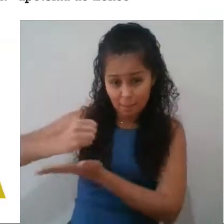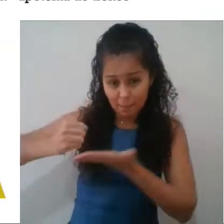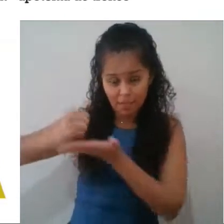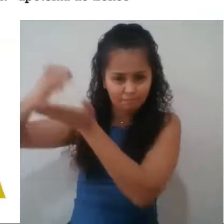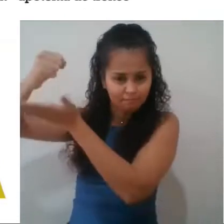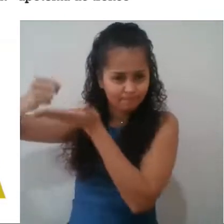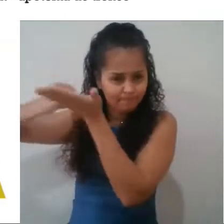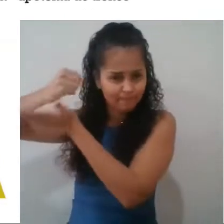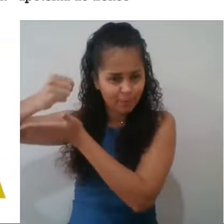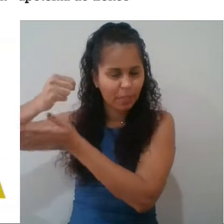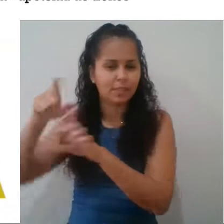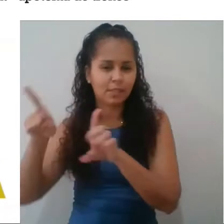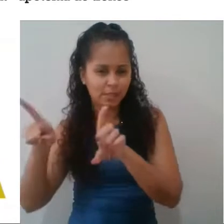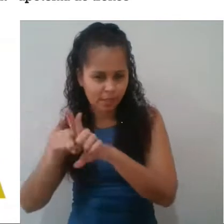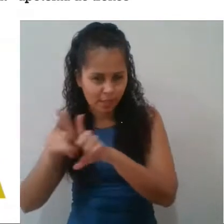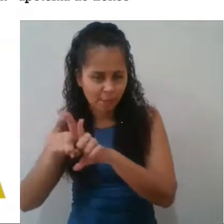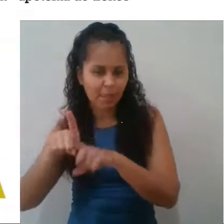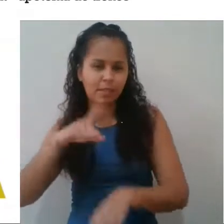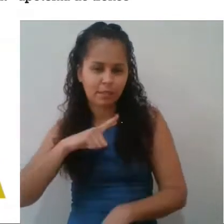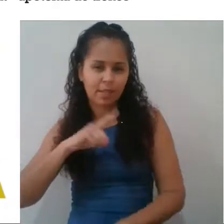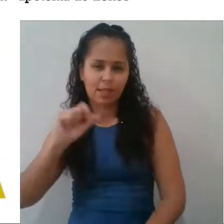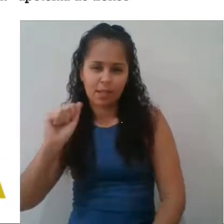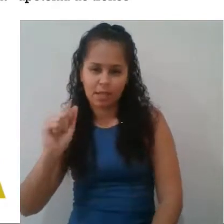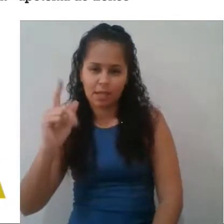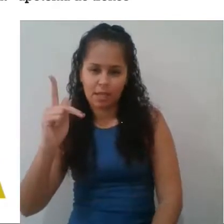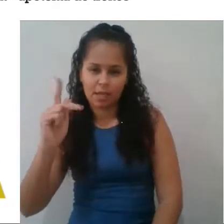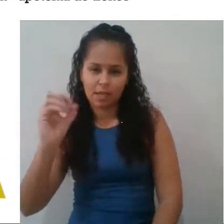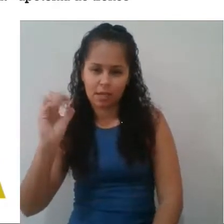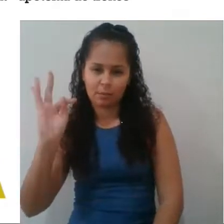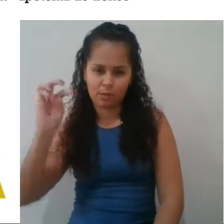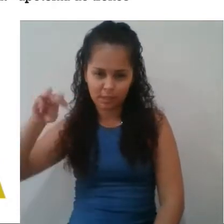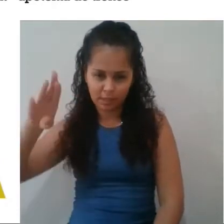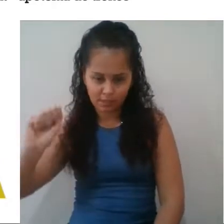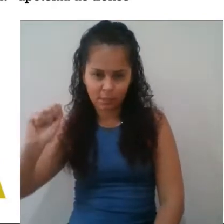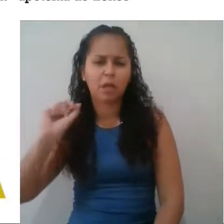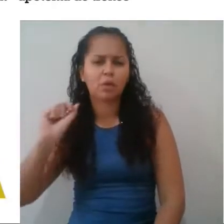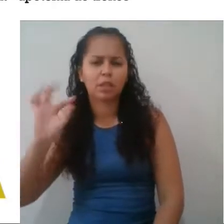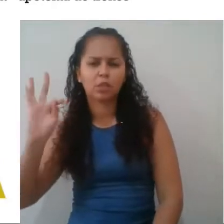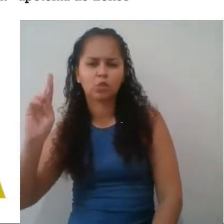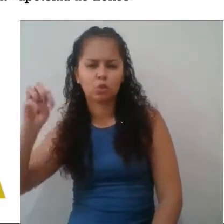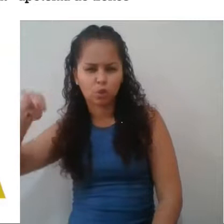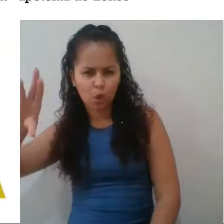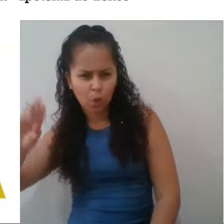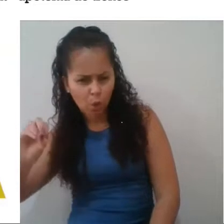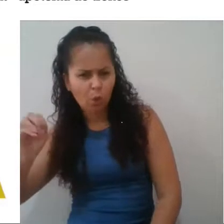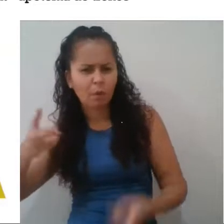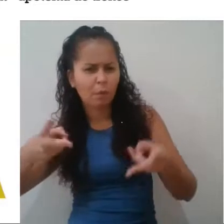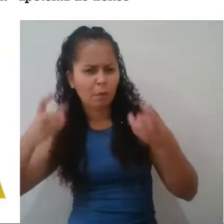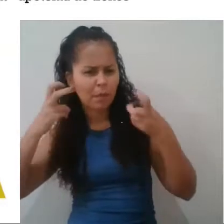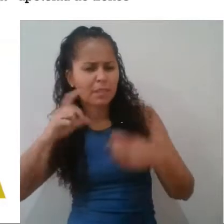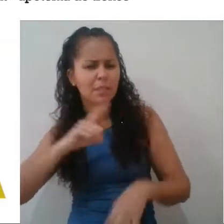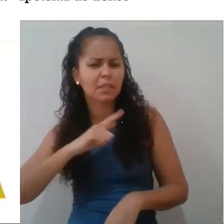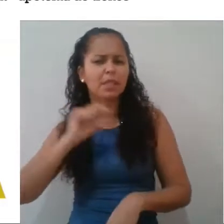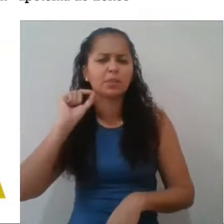E também possui o apótoma do tronco. O que a gente pode observar a respeito desse apótoma do